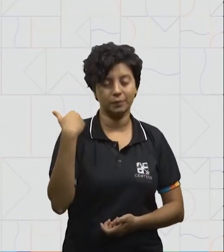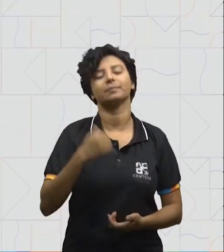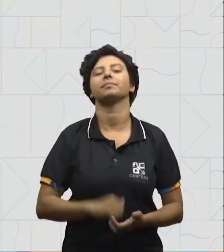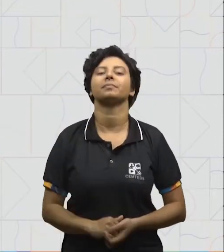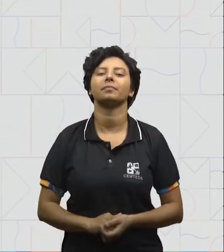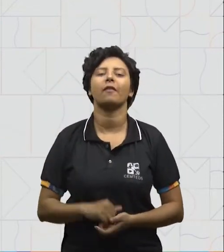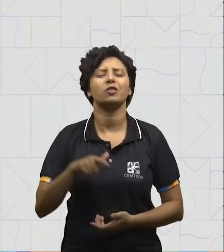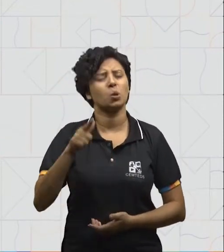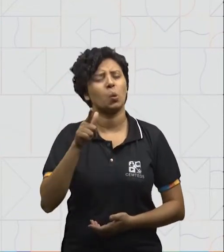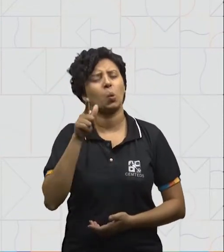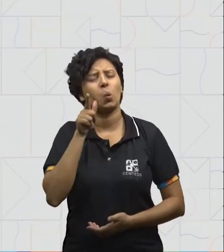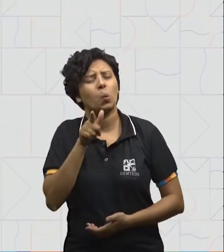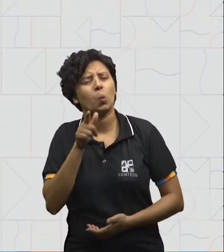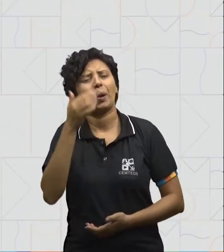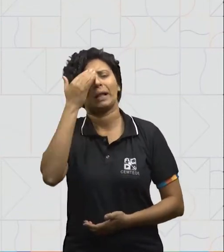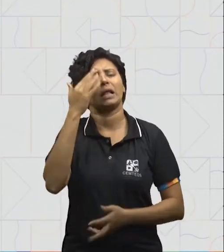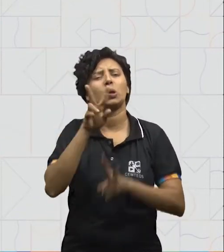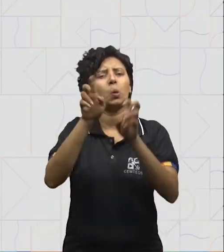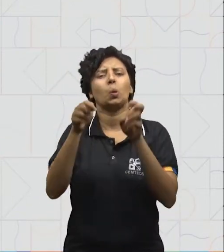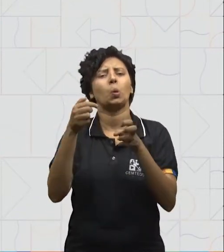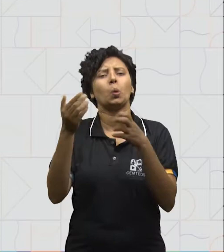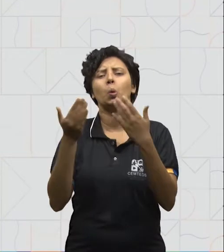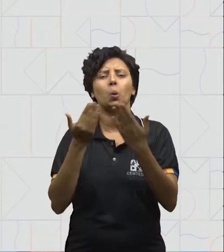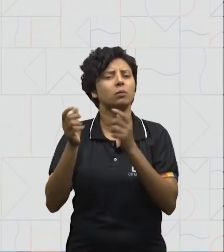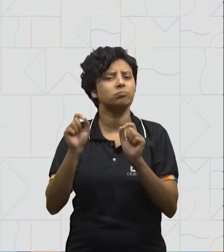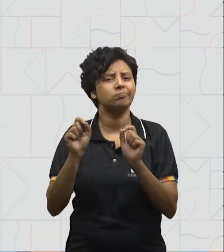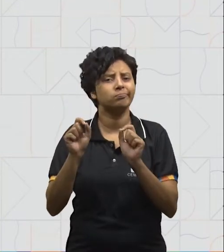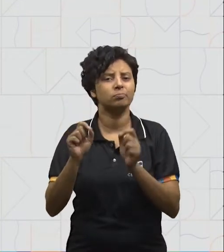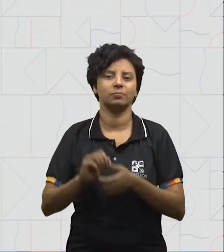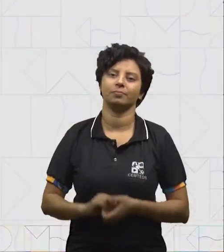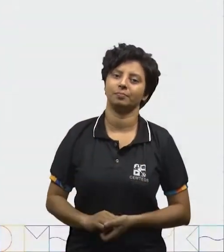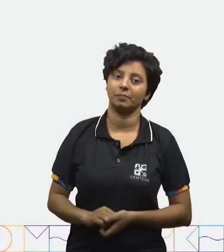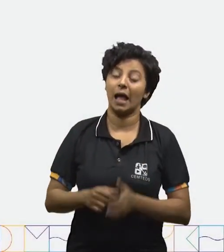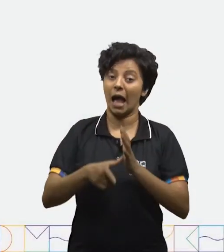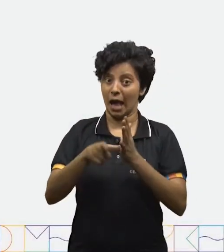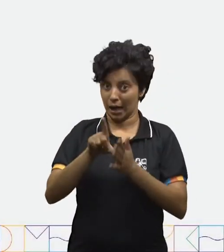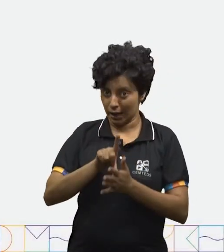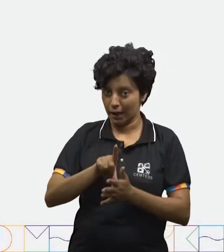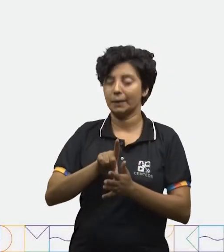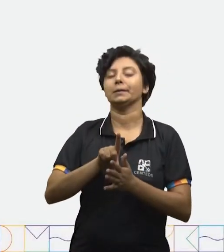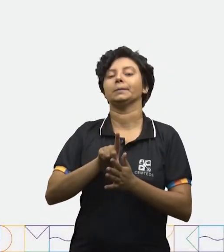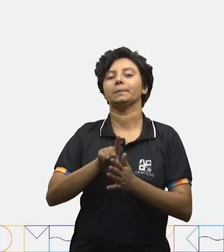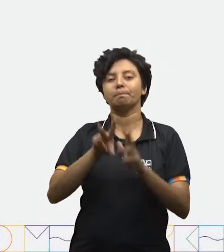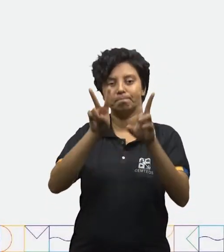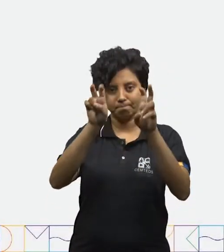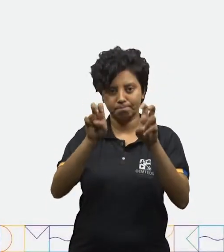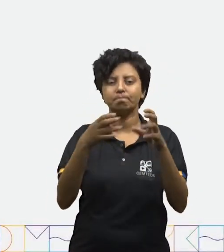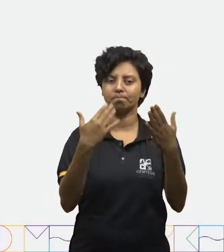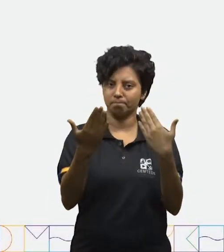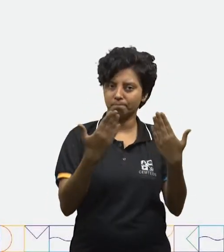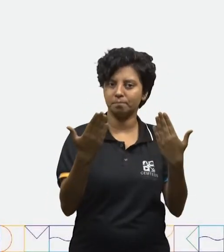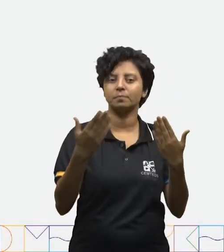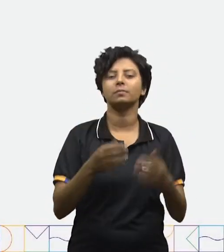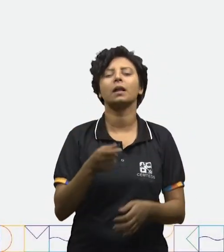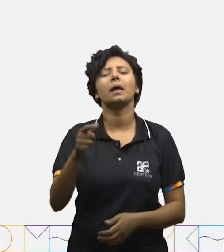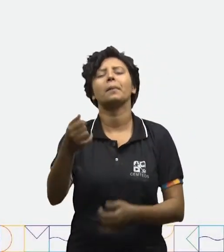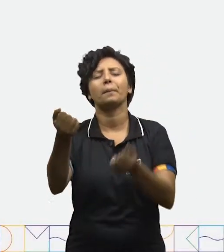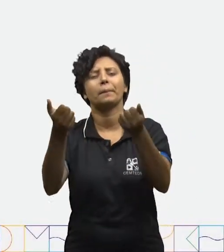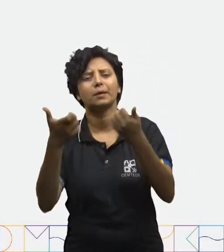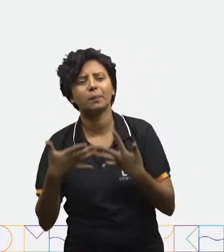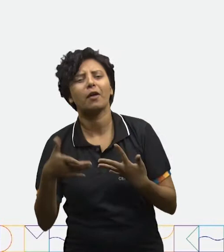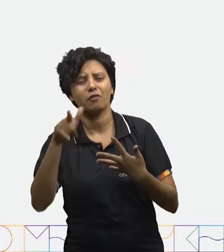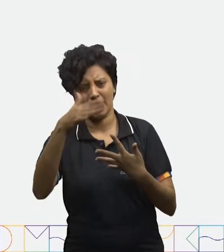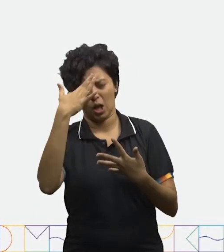Mônica? Você conseguiu entender sobre o que estávamos conversando? Antes de falarmos sobre essa conversa,